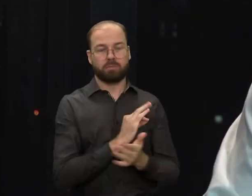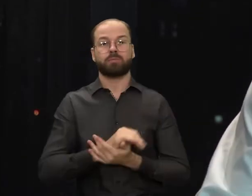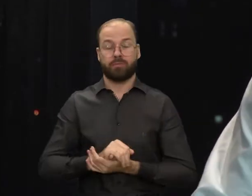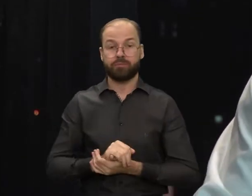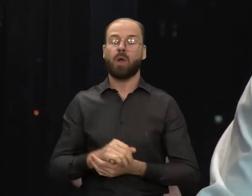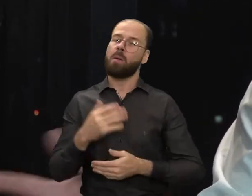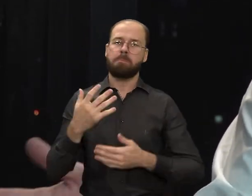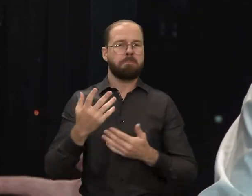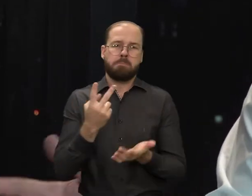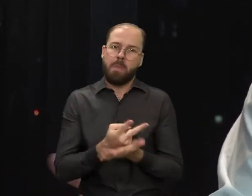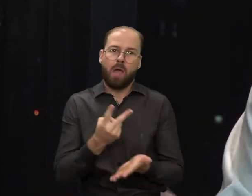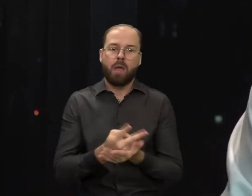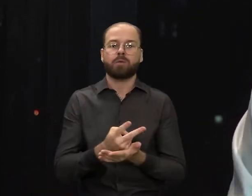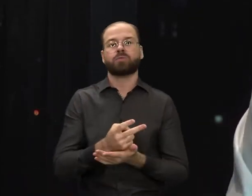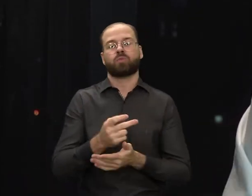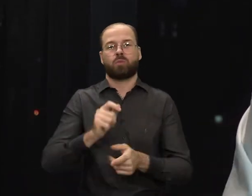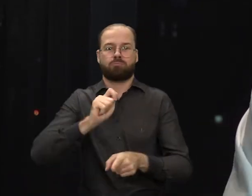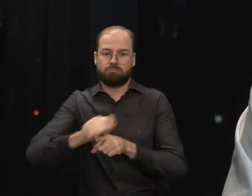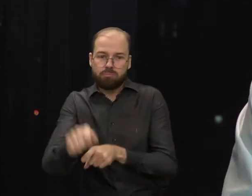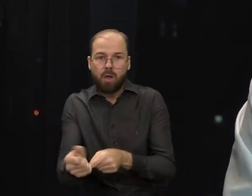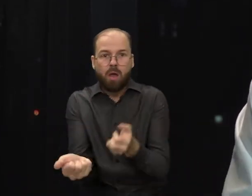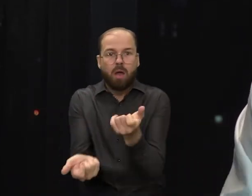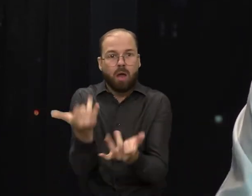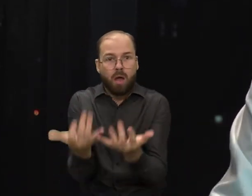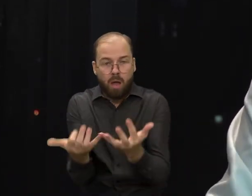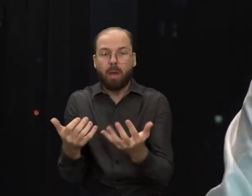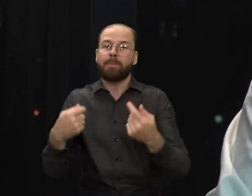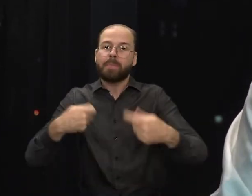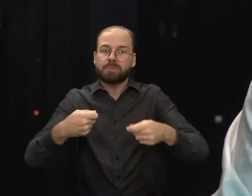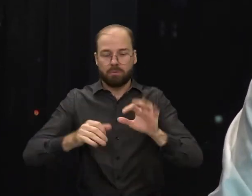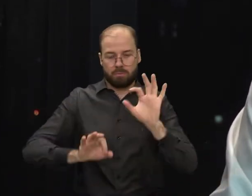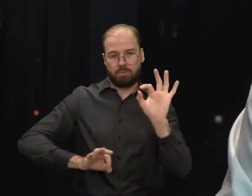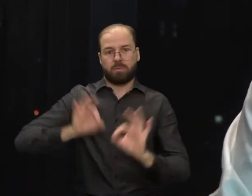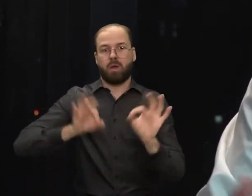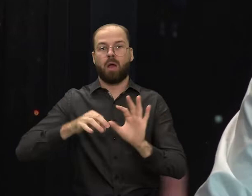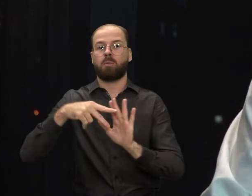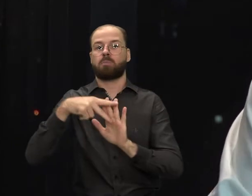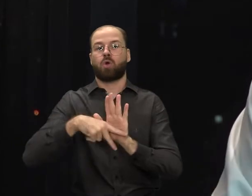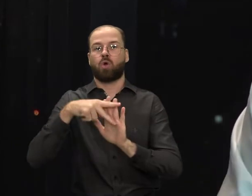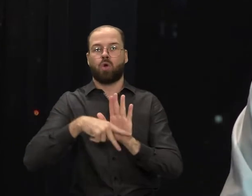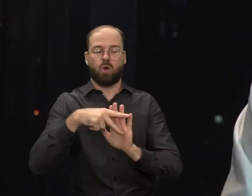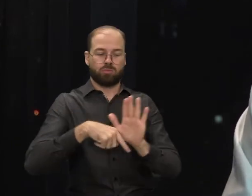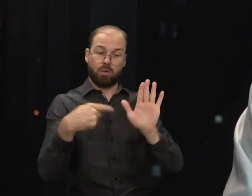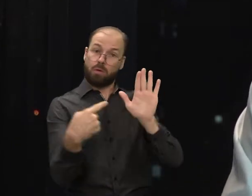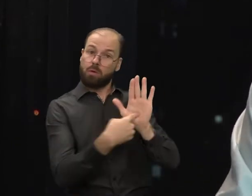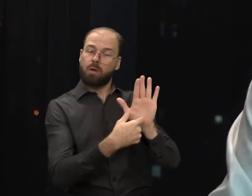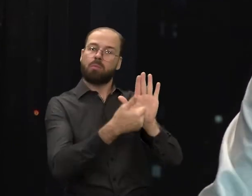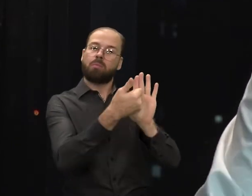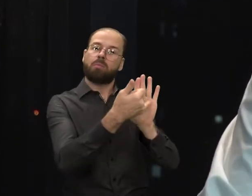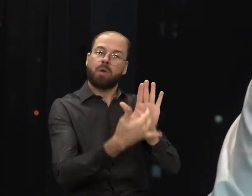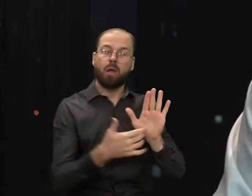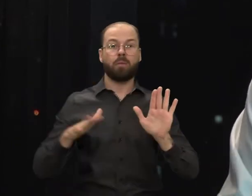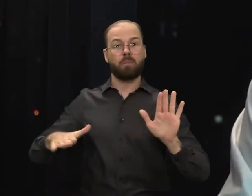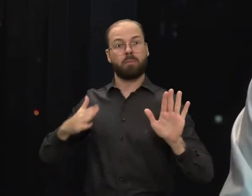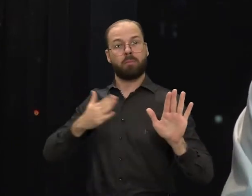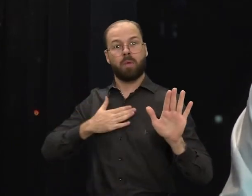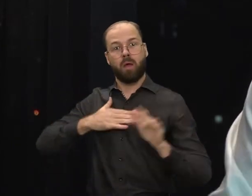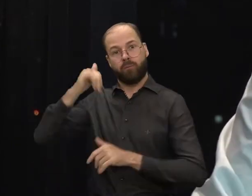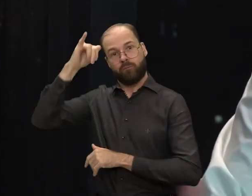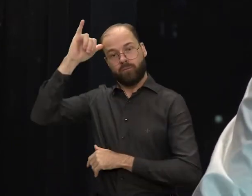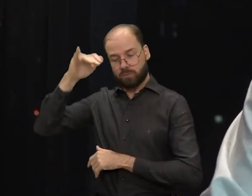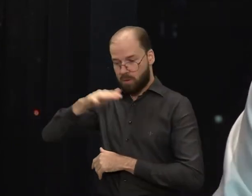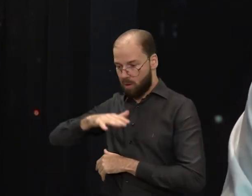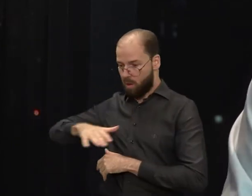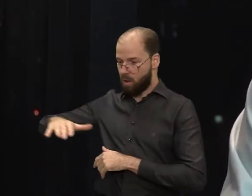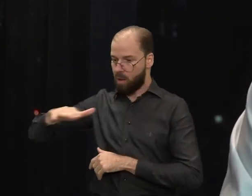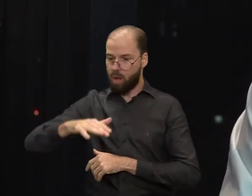né, o mesmo processo de queima, tem que fazer um projetinho. Então, um proprietário ele vai queimar a área dele, né, vai